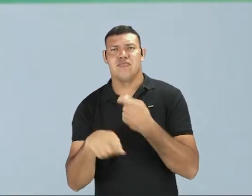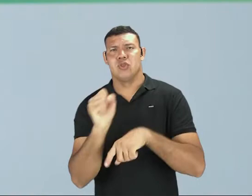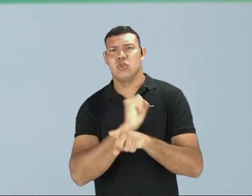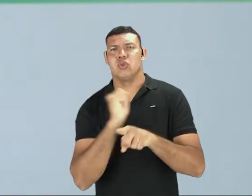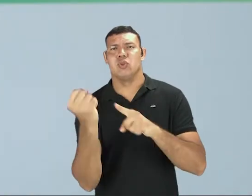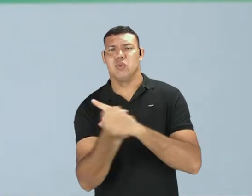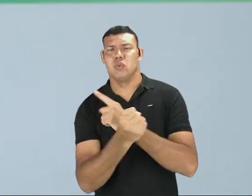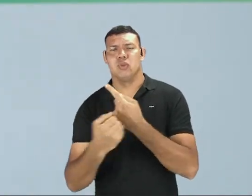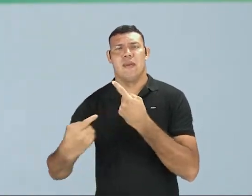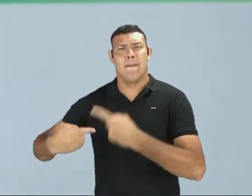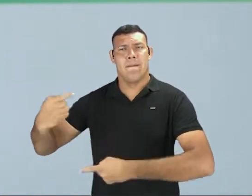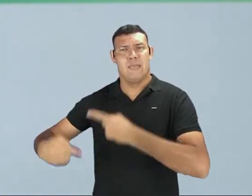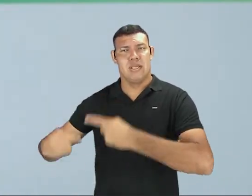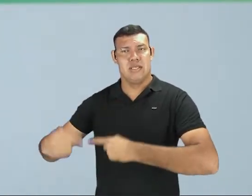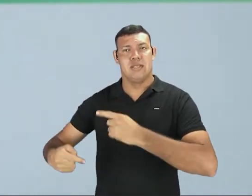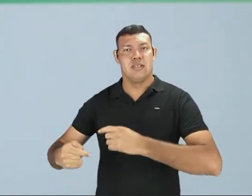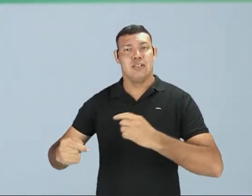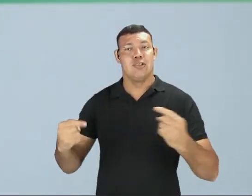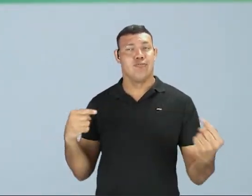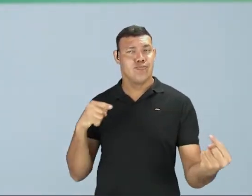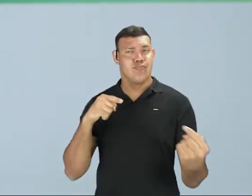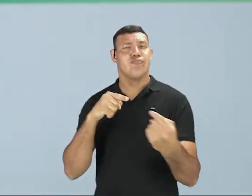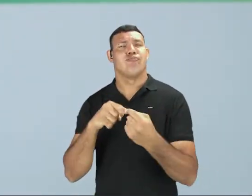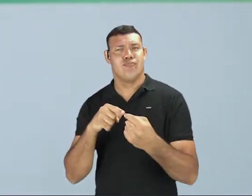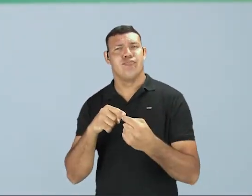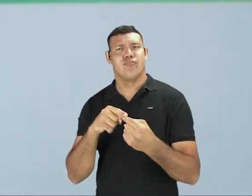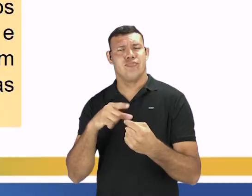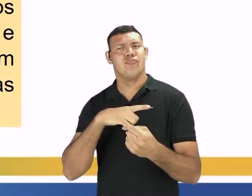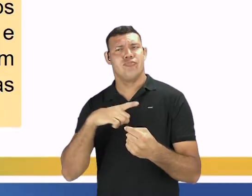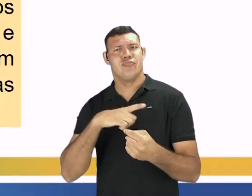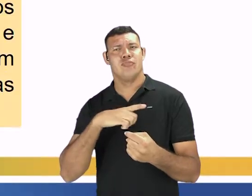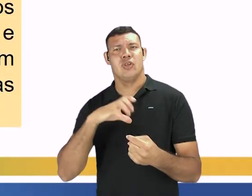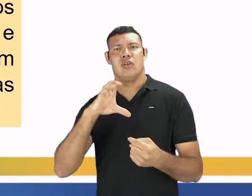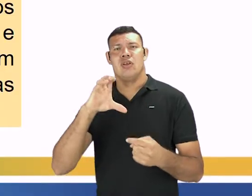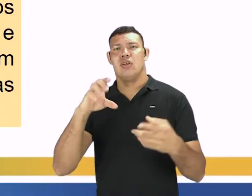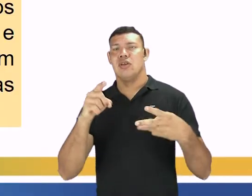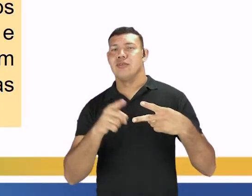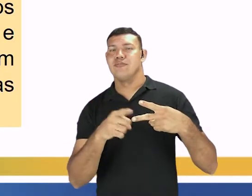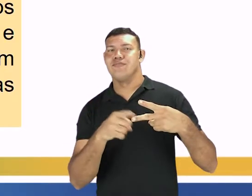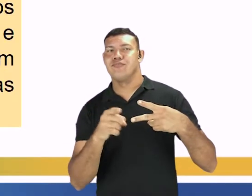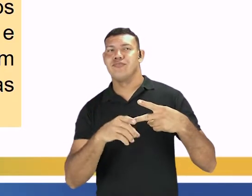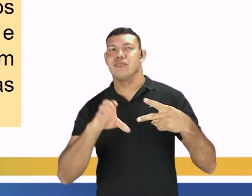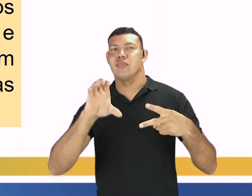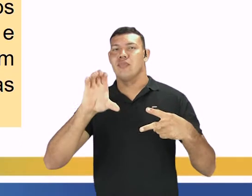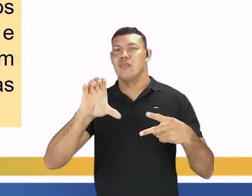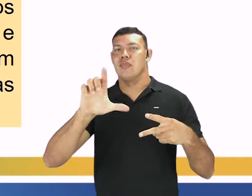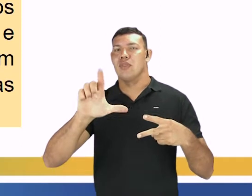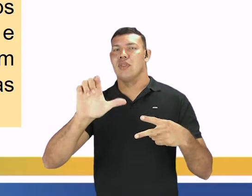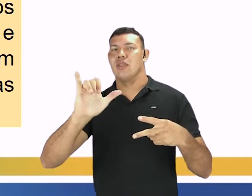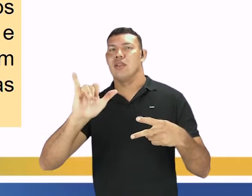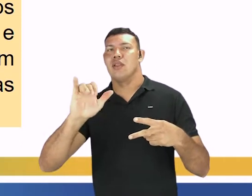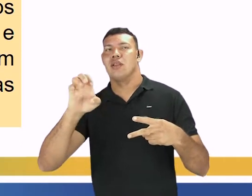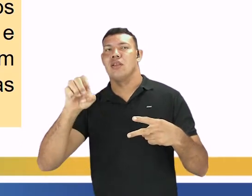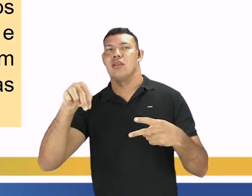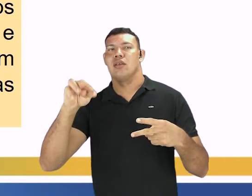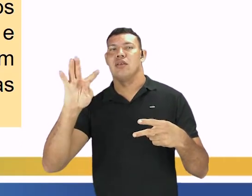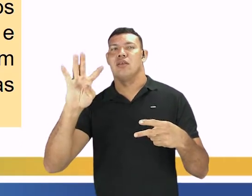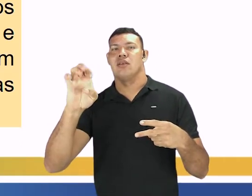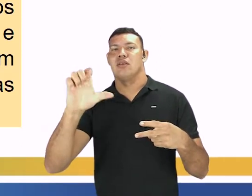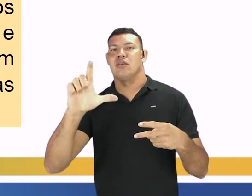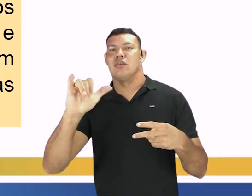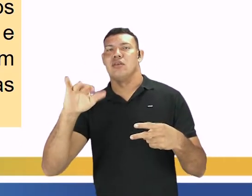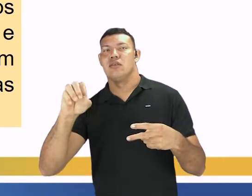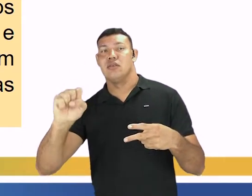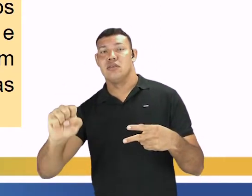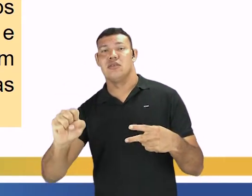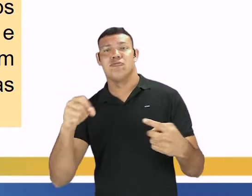social. Aí dentro dessa relação, a gente tem o clientelismo, que se caracteriza, de maneira geral, por uma forma